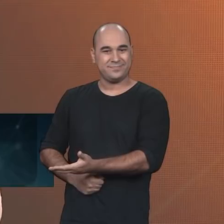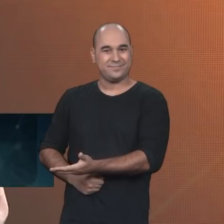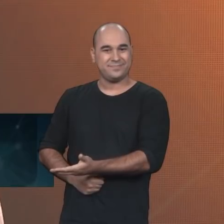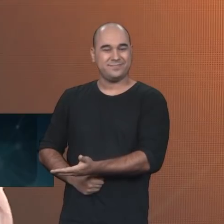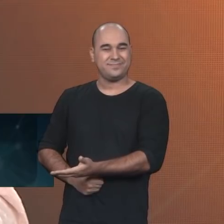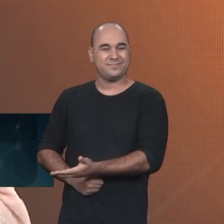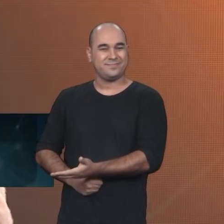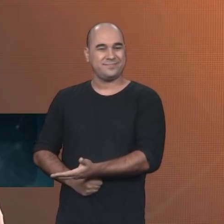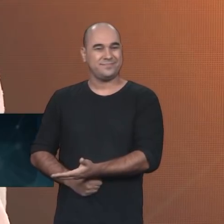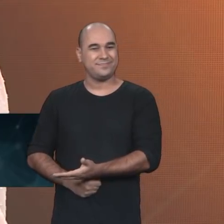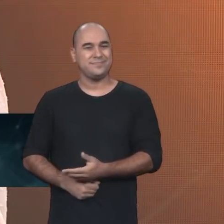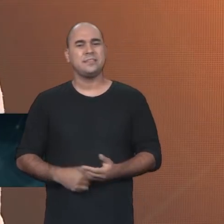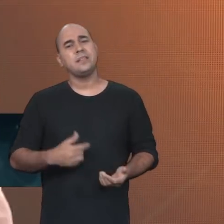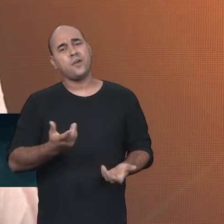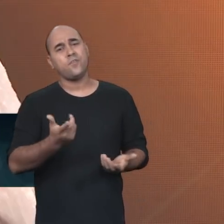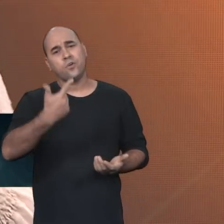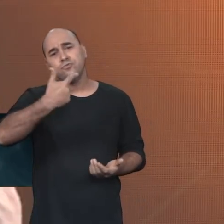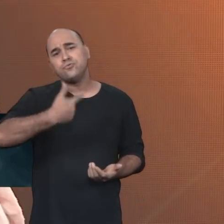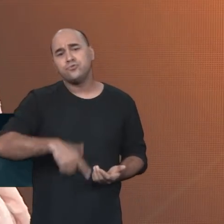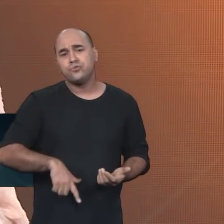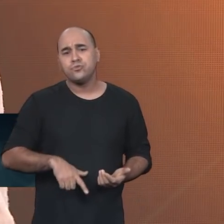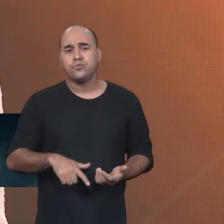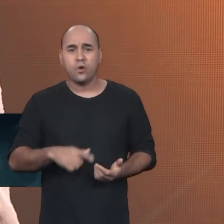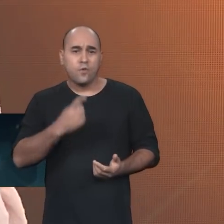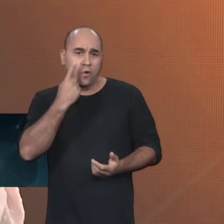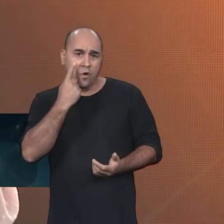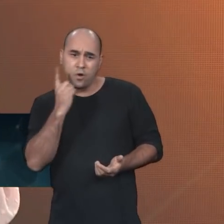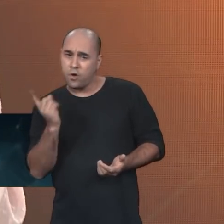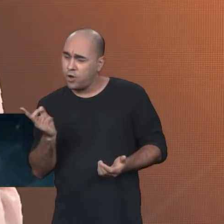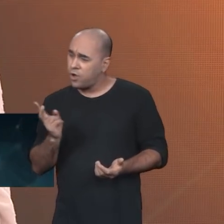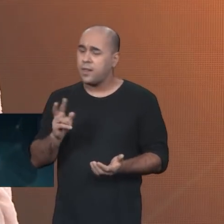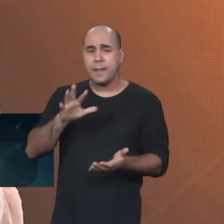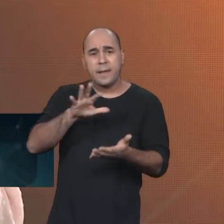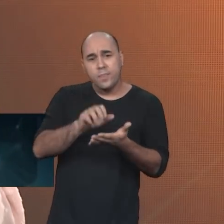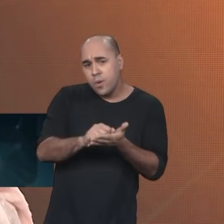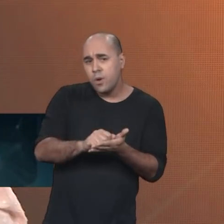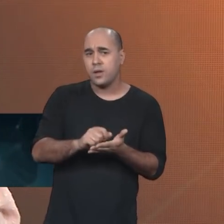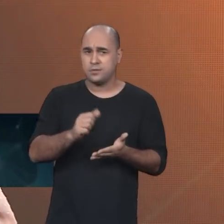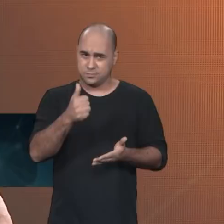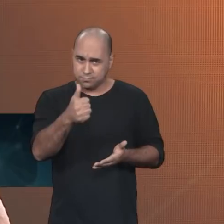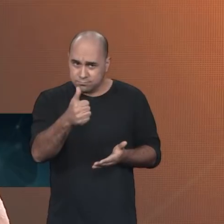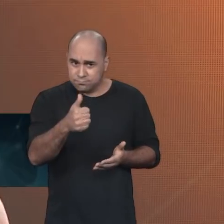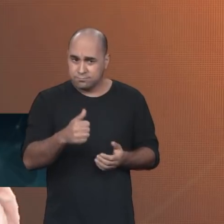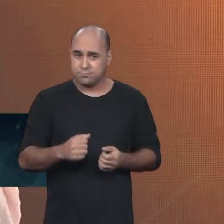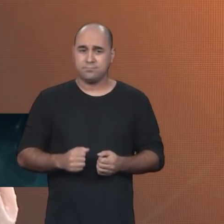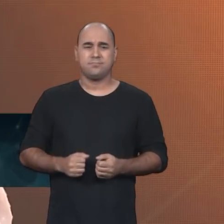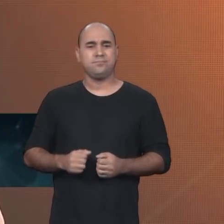biblia.com.br. Eu vou repetir porque às vezes para o pessoal é mais fácil pela internet. Então acesse